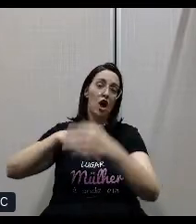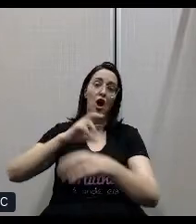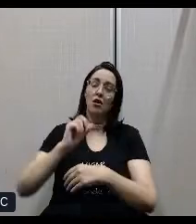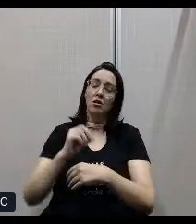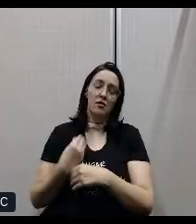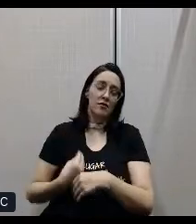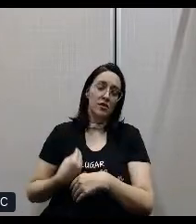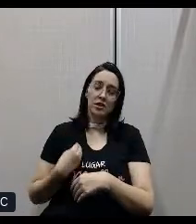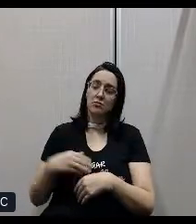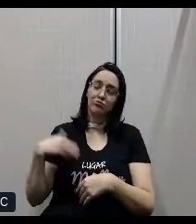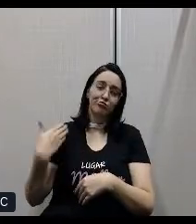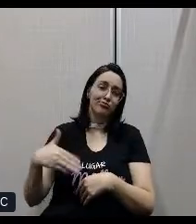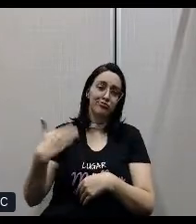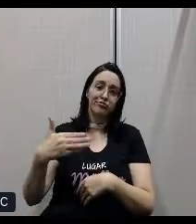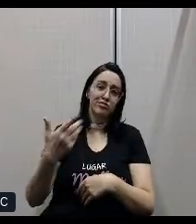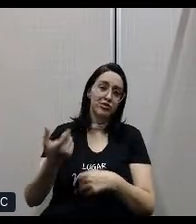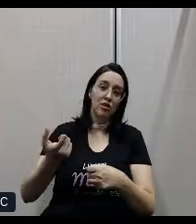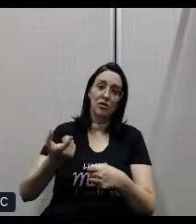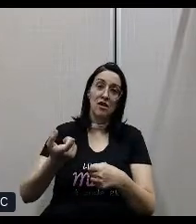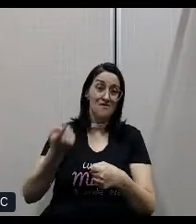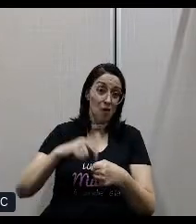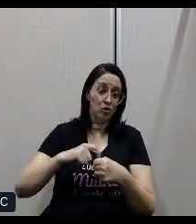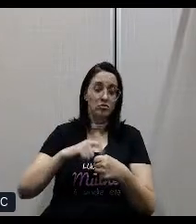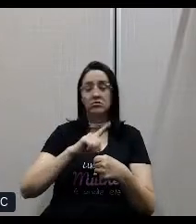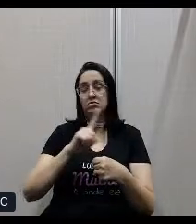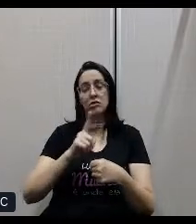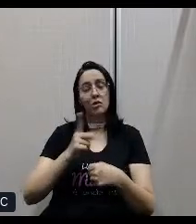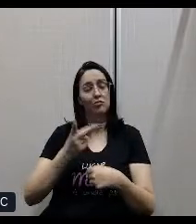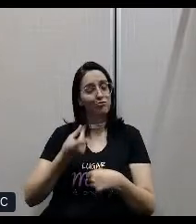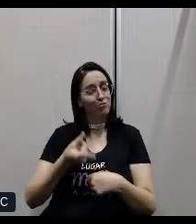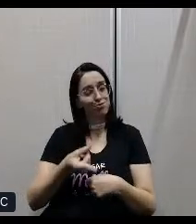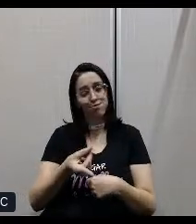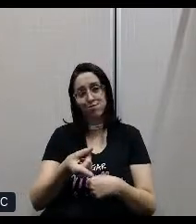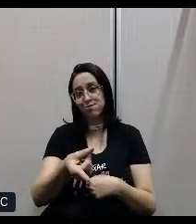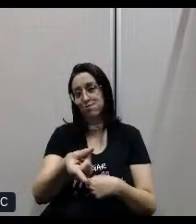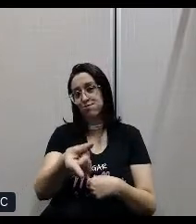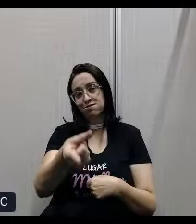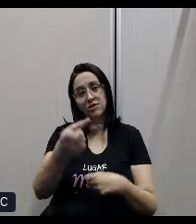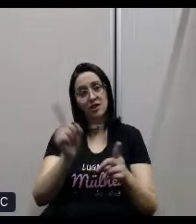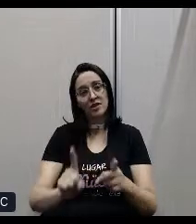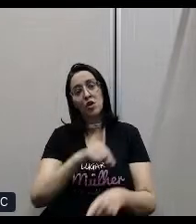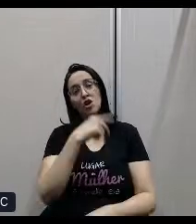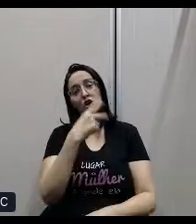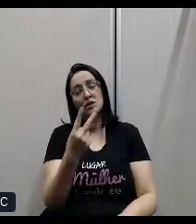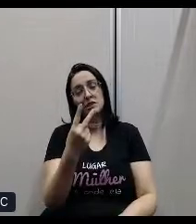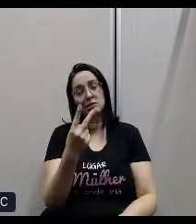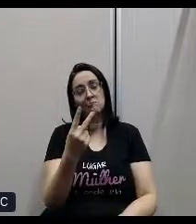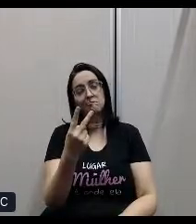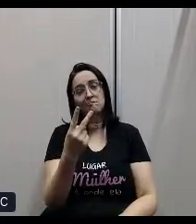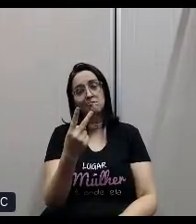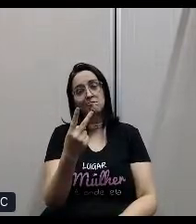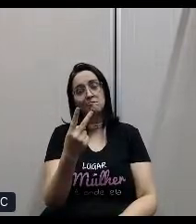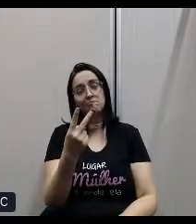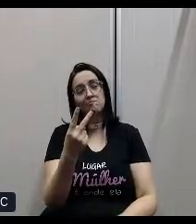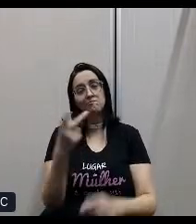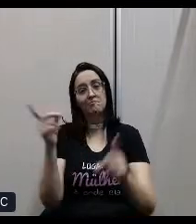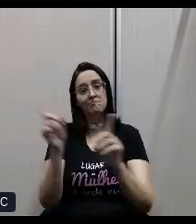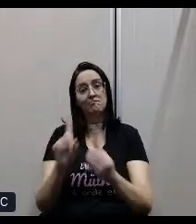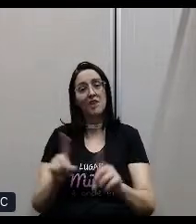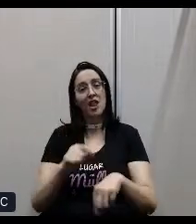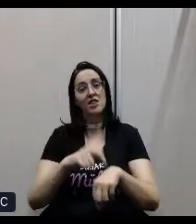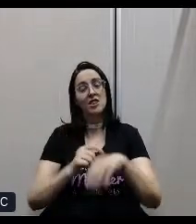e que são irreversíveis. Na bolinha de número 2, pode ser temporária,